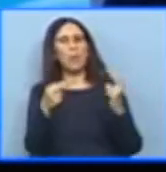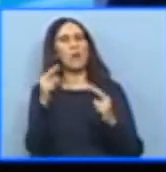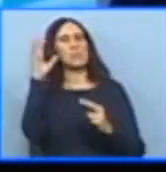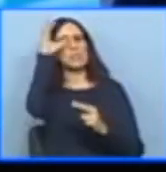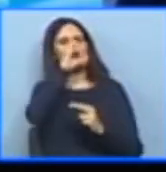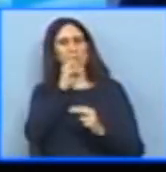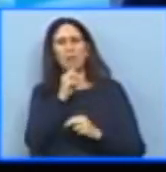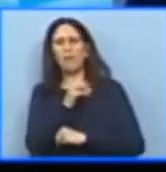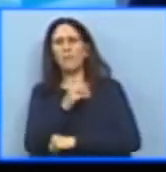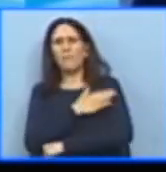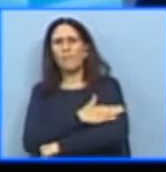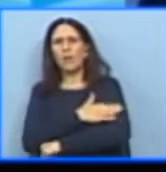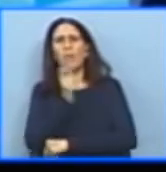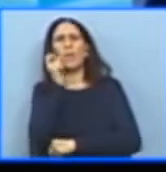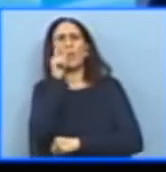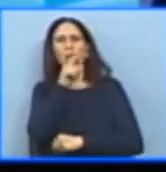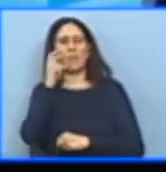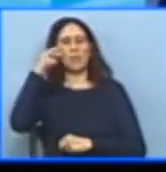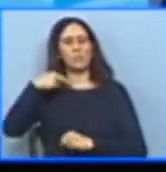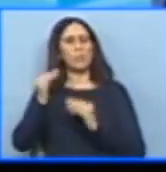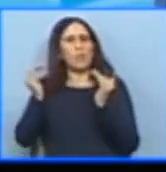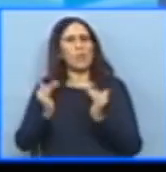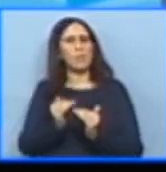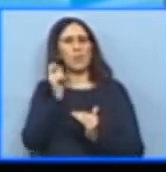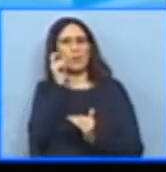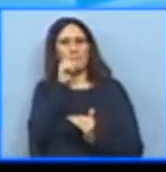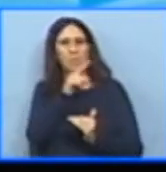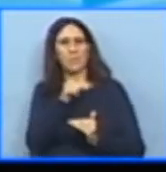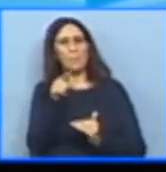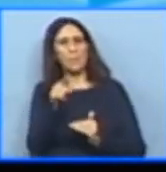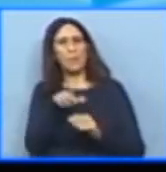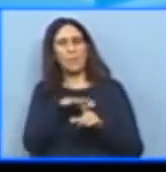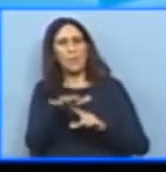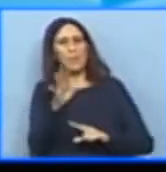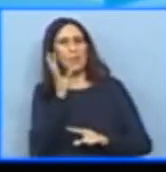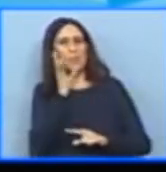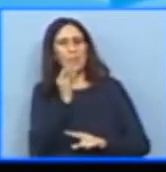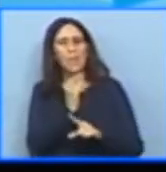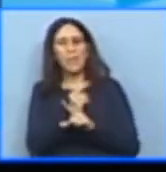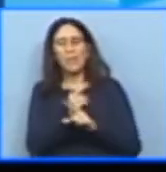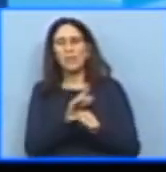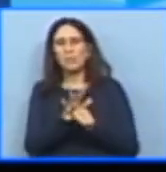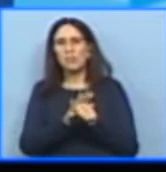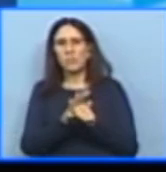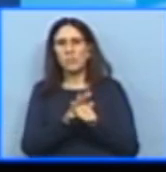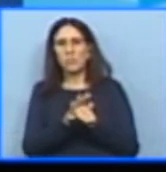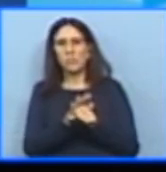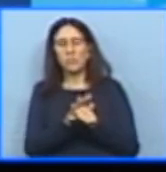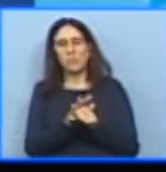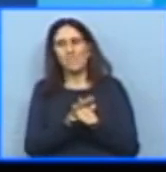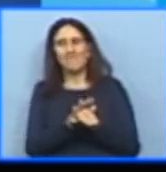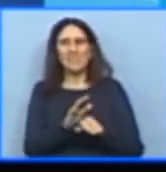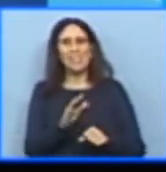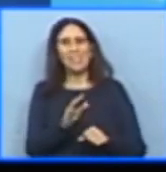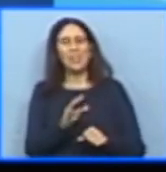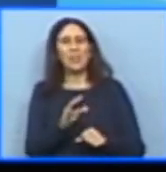está fragilizado quem está com baixa autoestima tentarem curtir e estas situações de que não